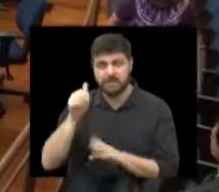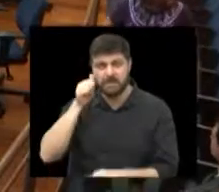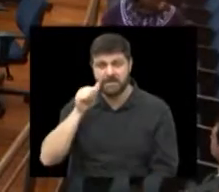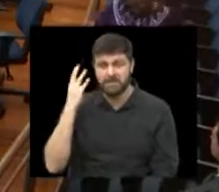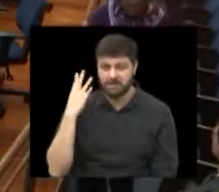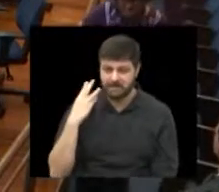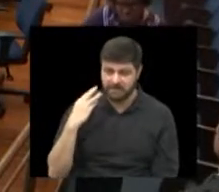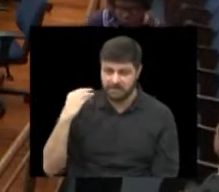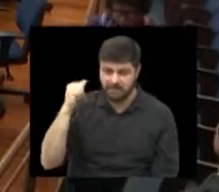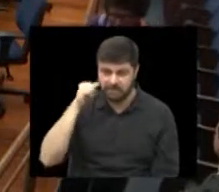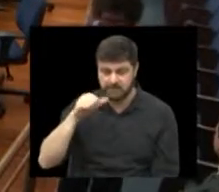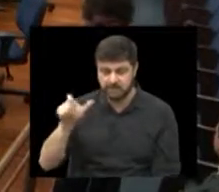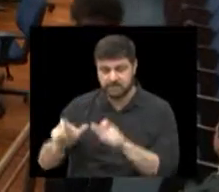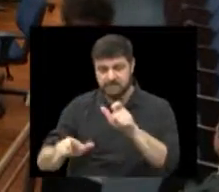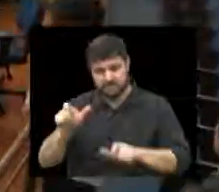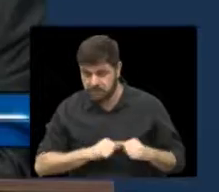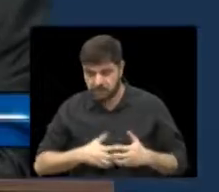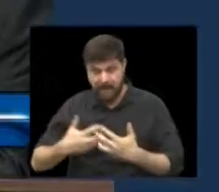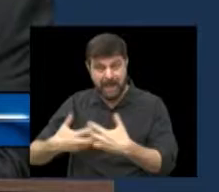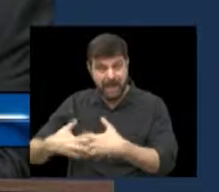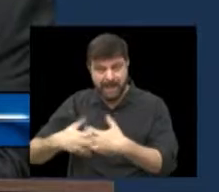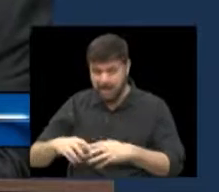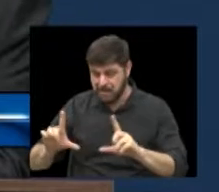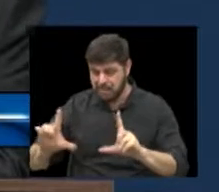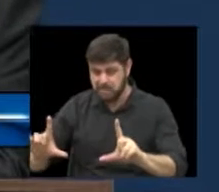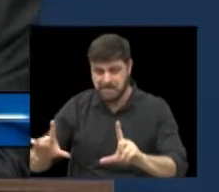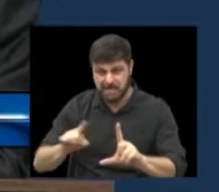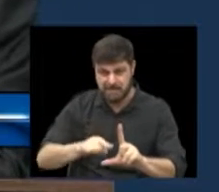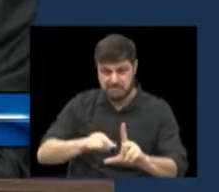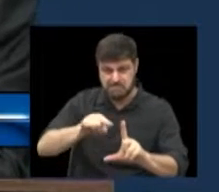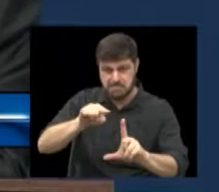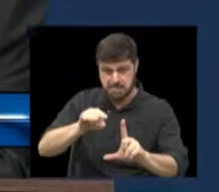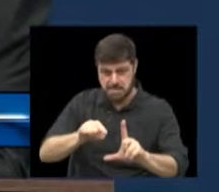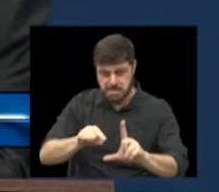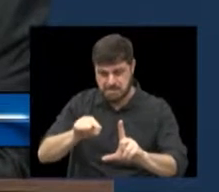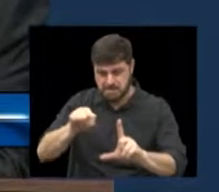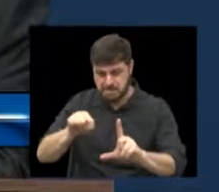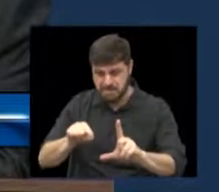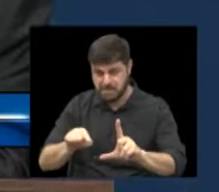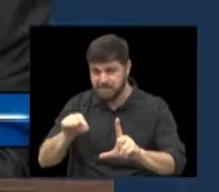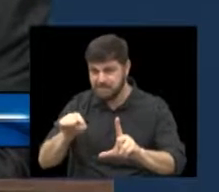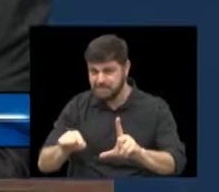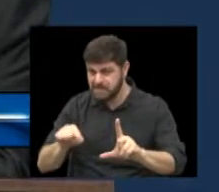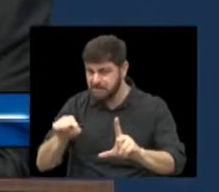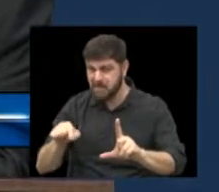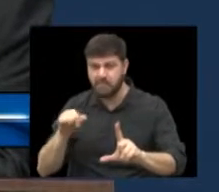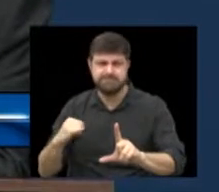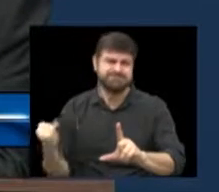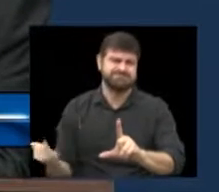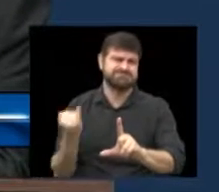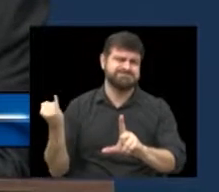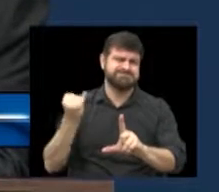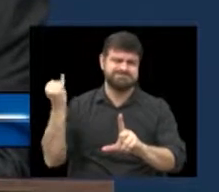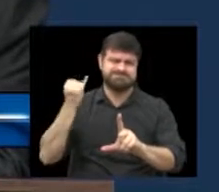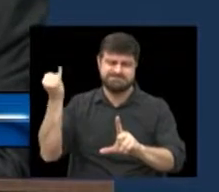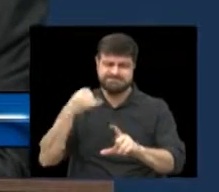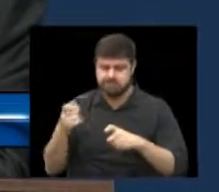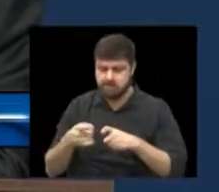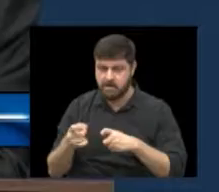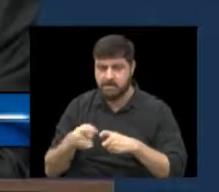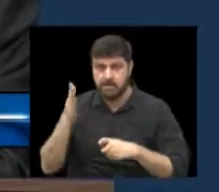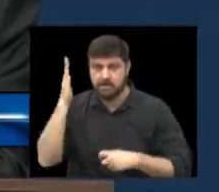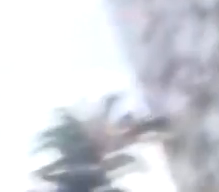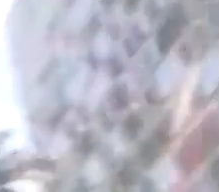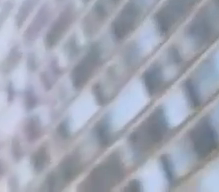Na 23ª reunião ordinária, o vereador Pedro Tourinho falou sobre a falta de profissional farmacêutico no CS